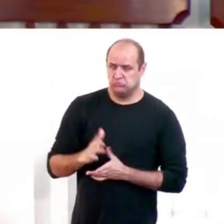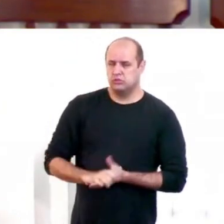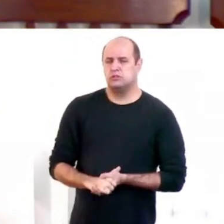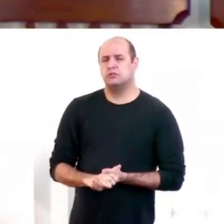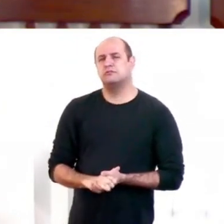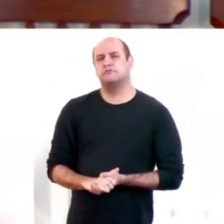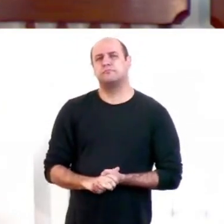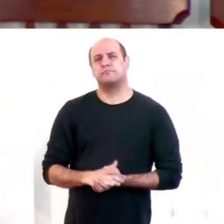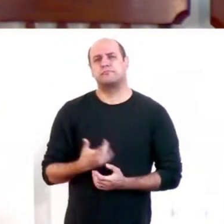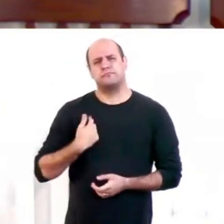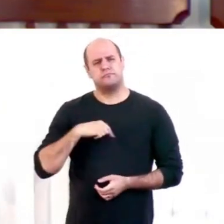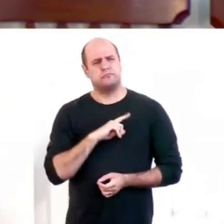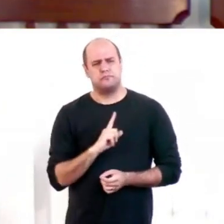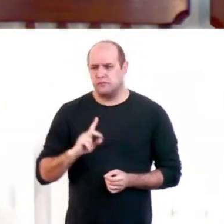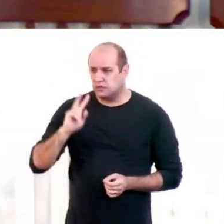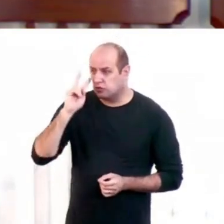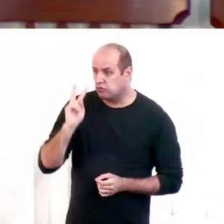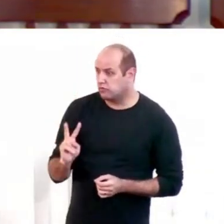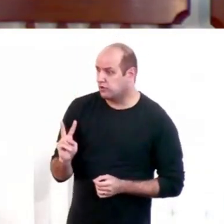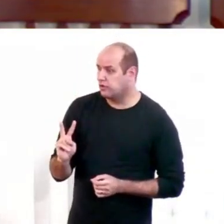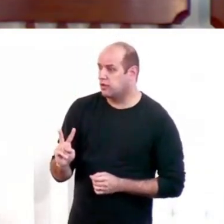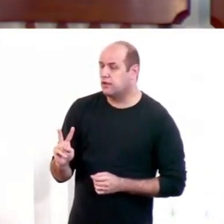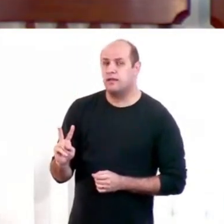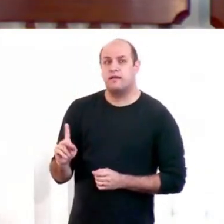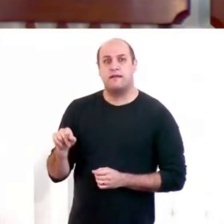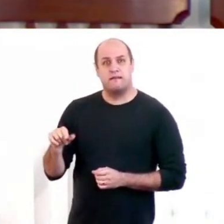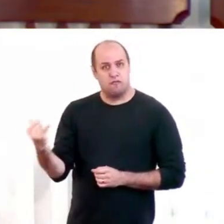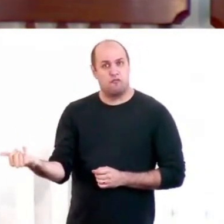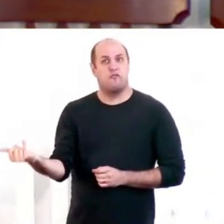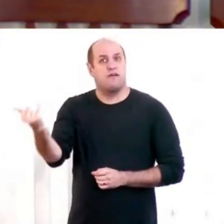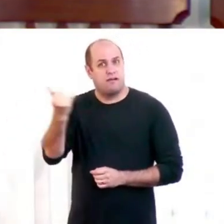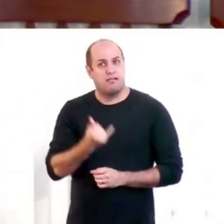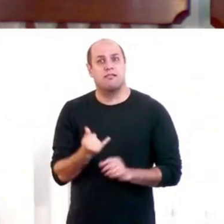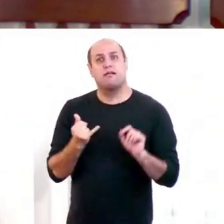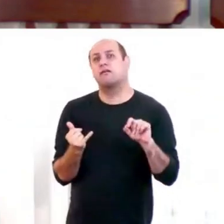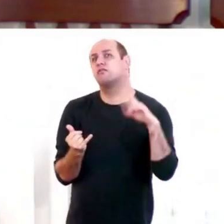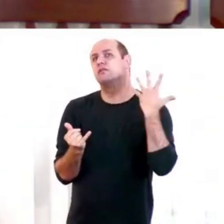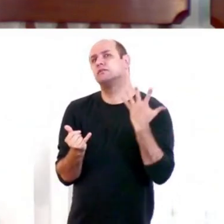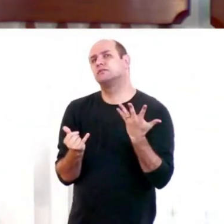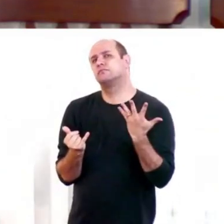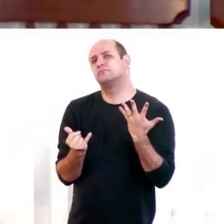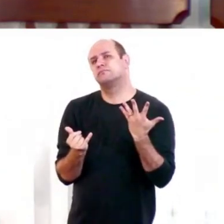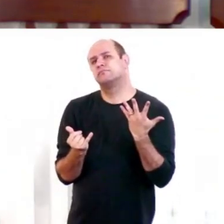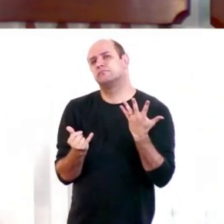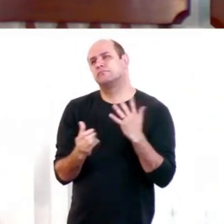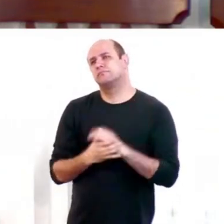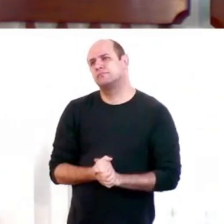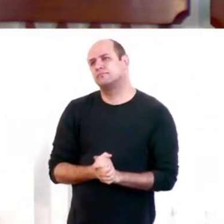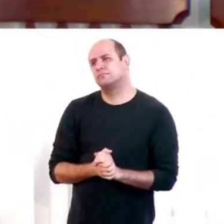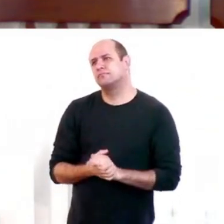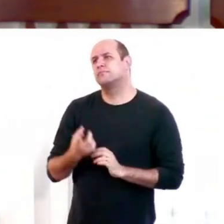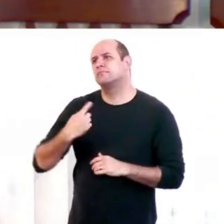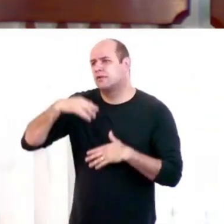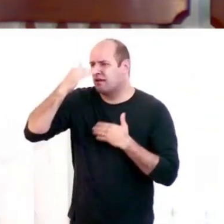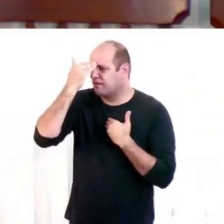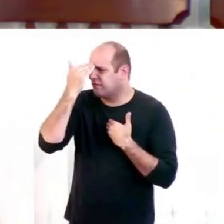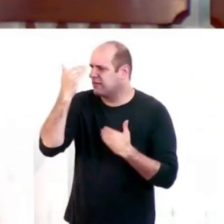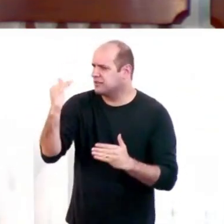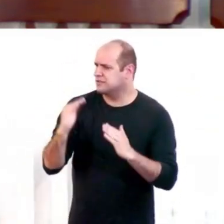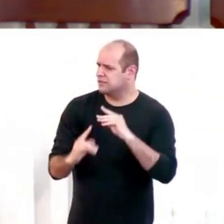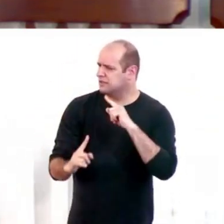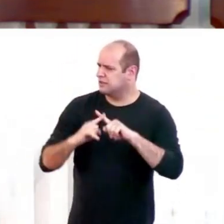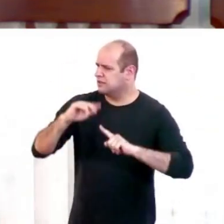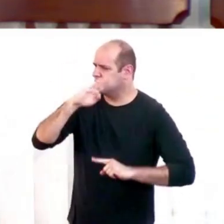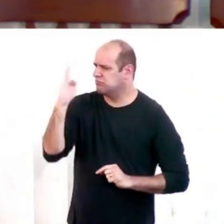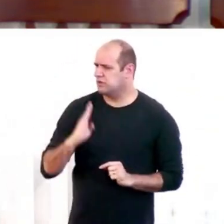então podemos ouvir desse casal: temos que agradecer às igrejas do Brasil,